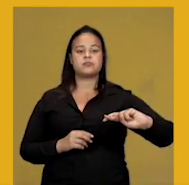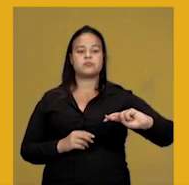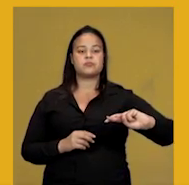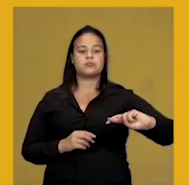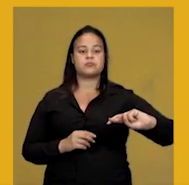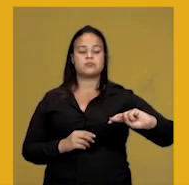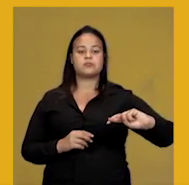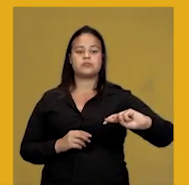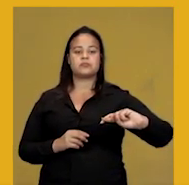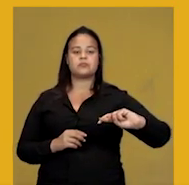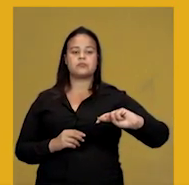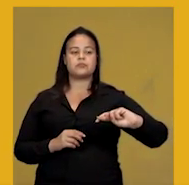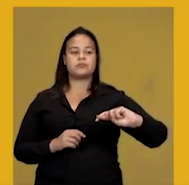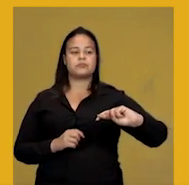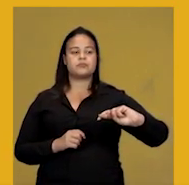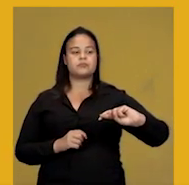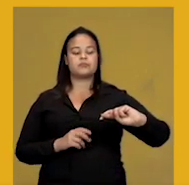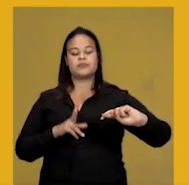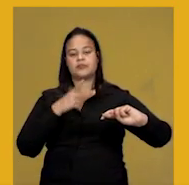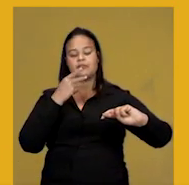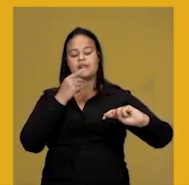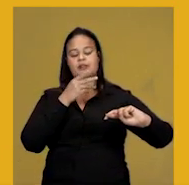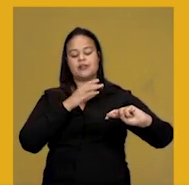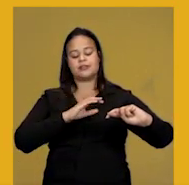eu falei C e coloquei B, né?